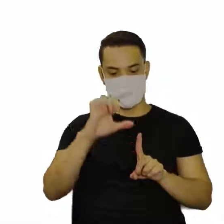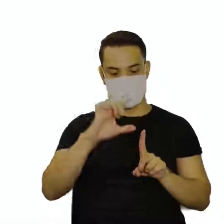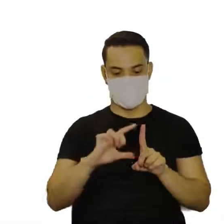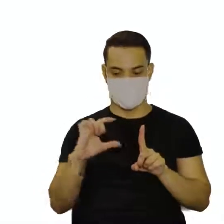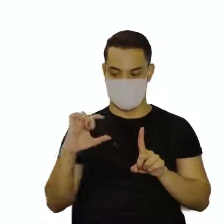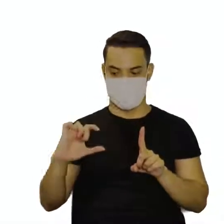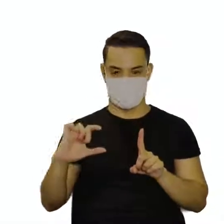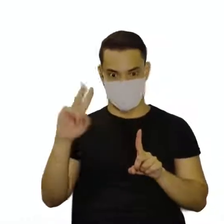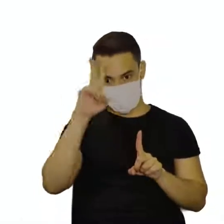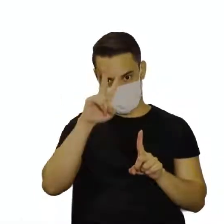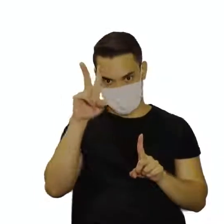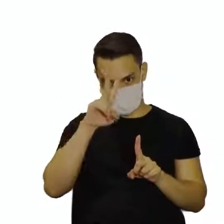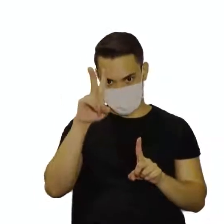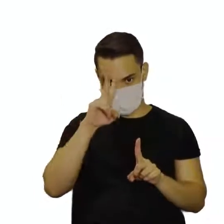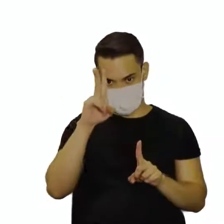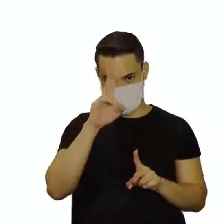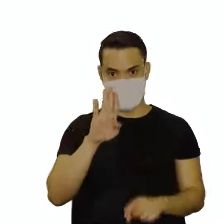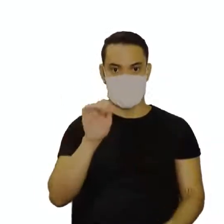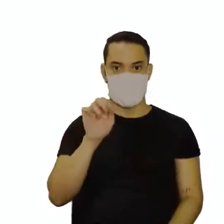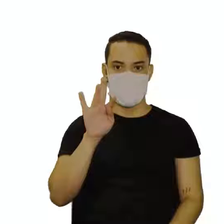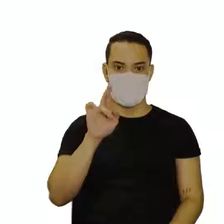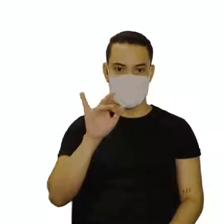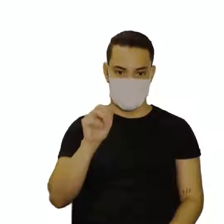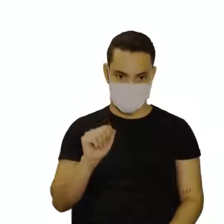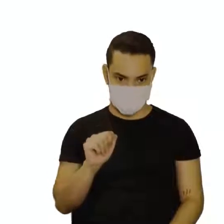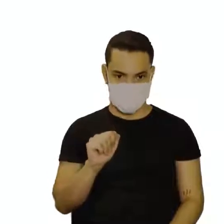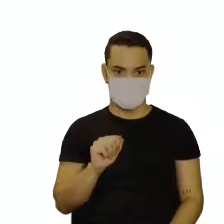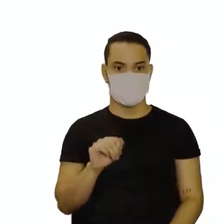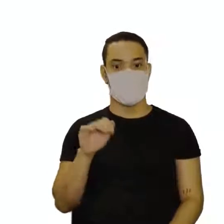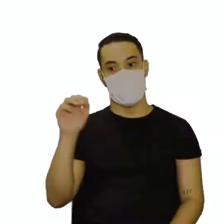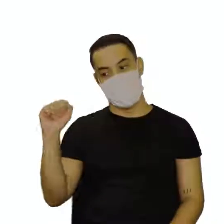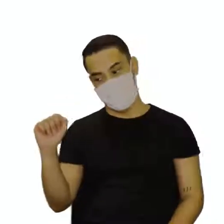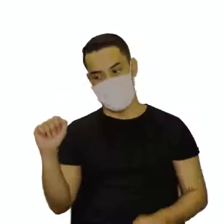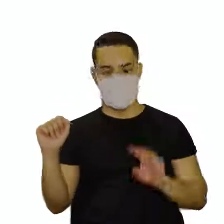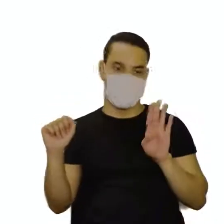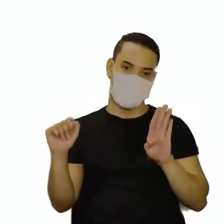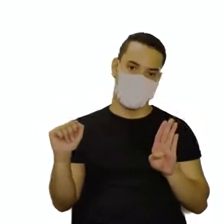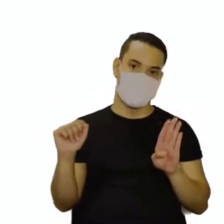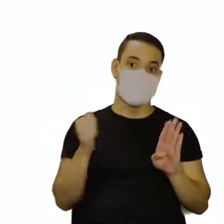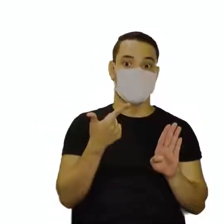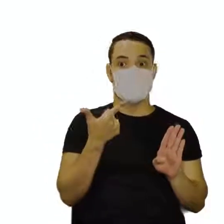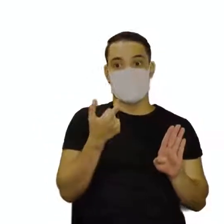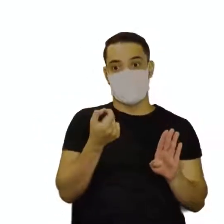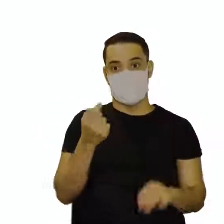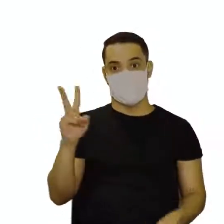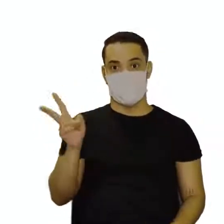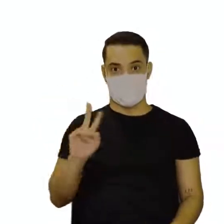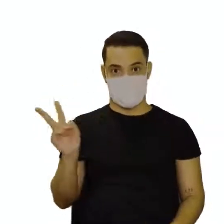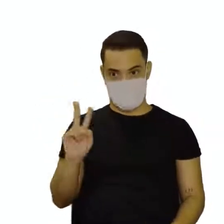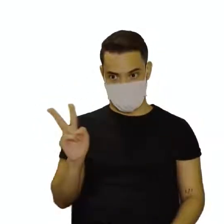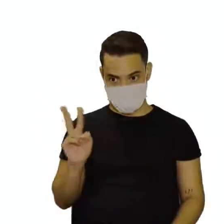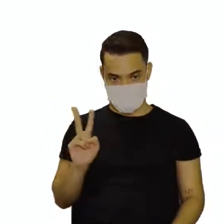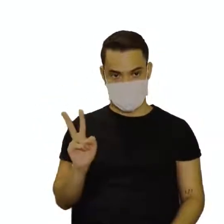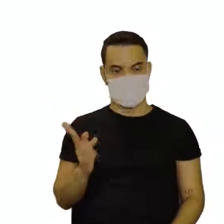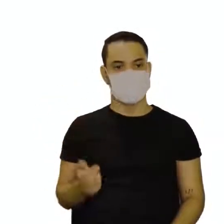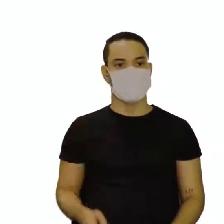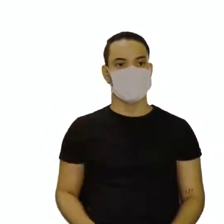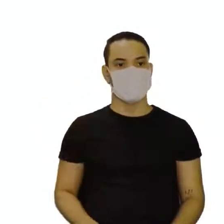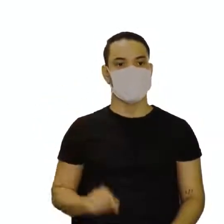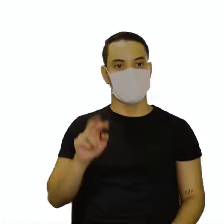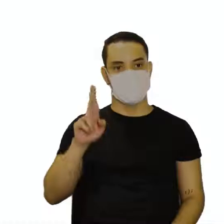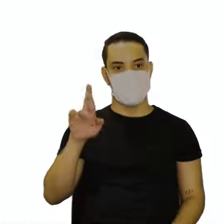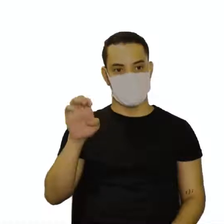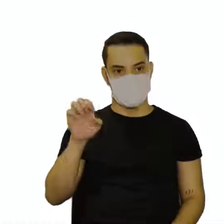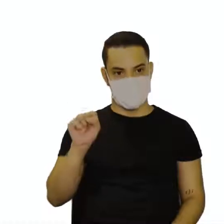bateria. De tensão AB, está mostrando aqui os terminais AB. De 20 volts. E um